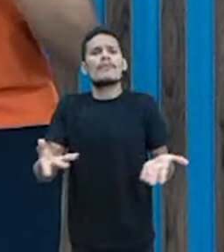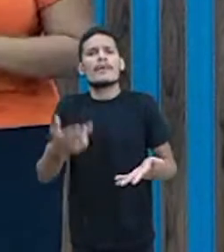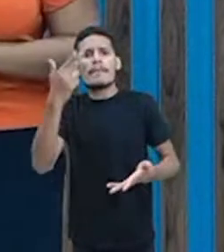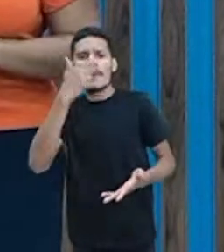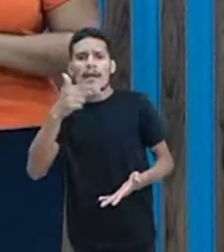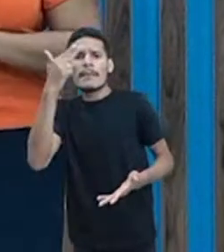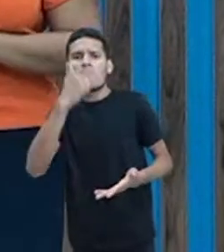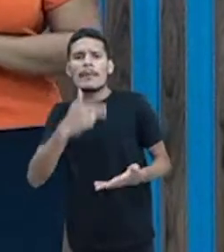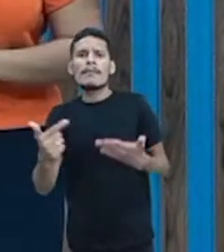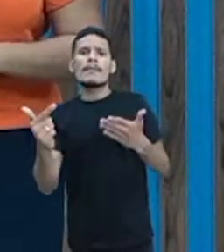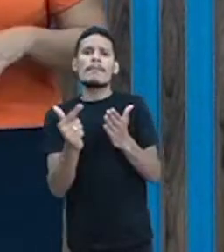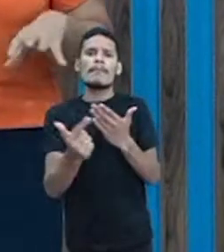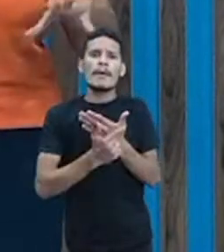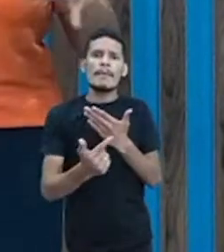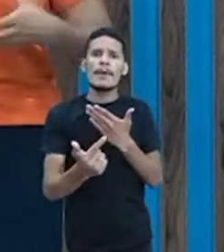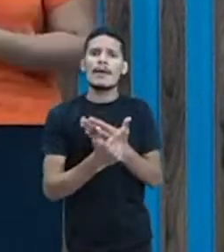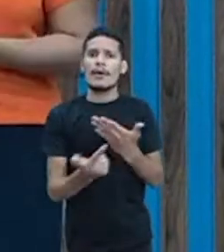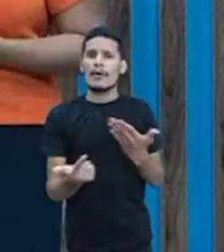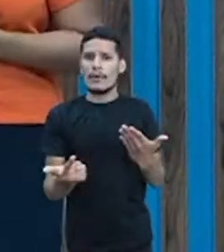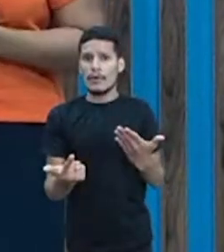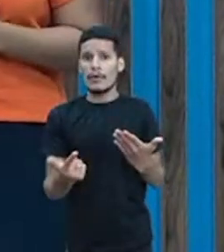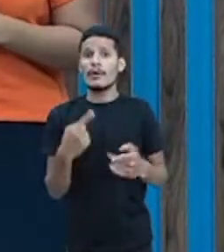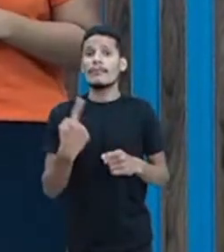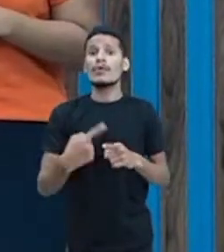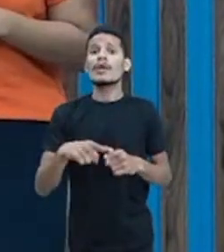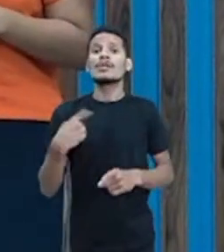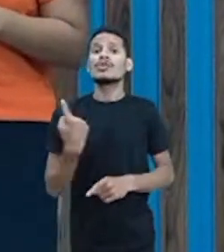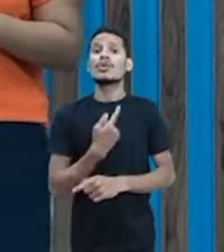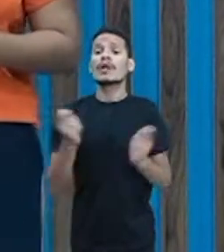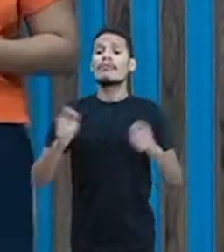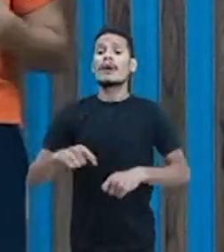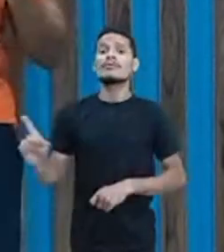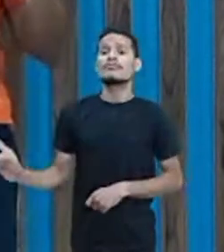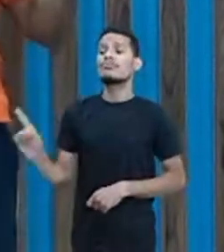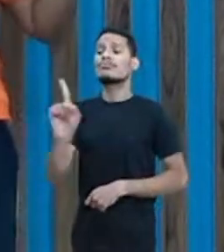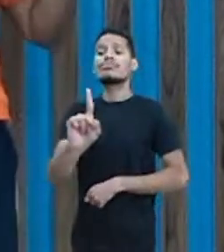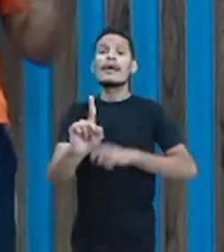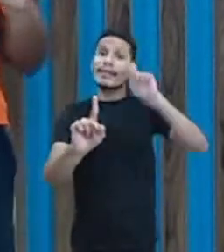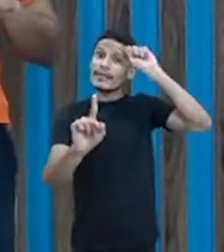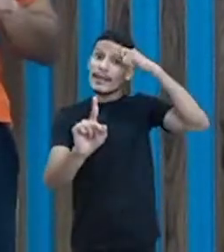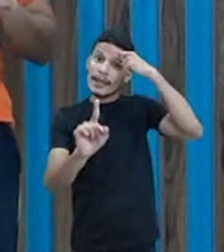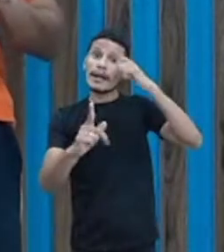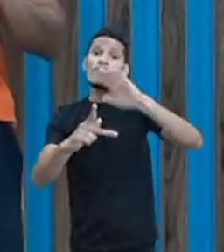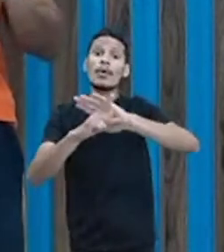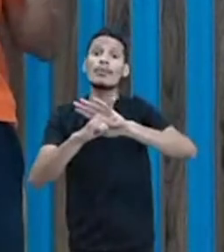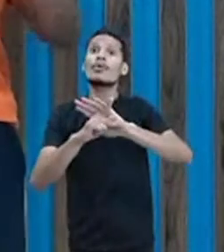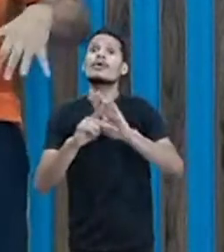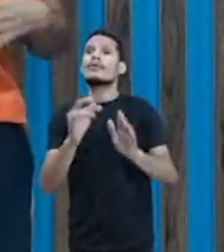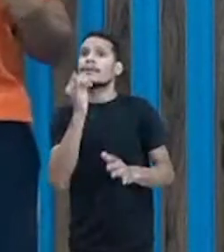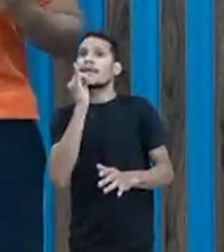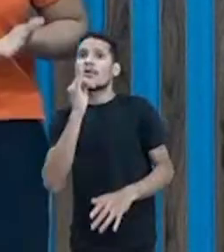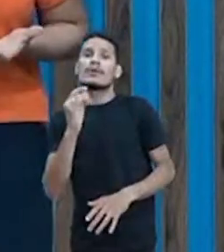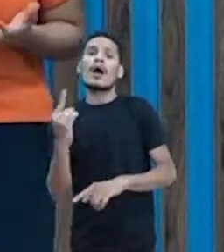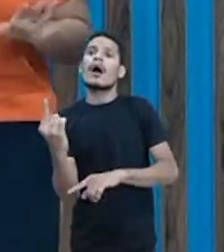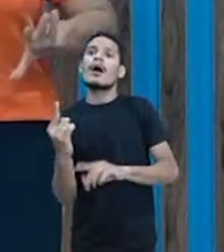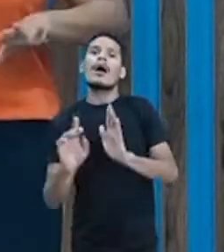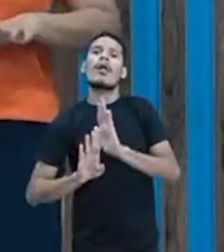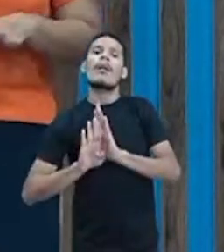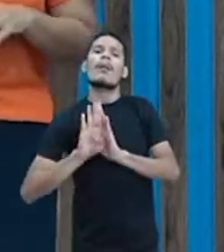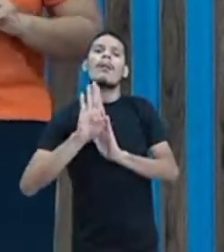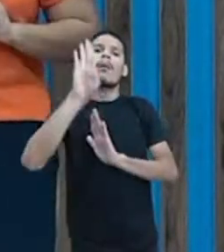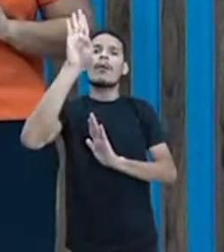mesmos papéis? Por que a gente não pode ter, por exemplo, uma pessoa negra numa novela astronauta? Porque ela precisa ser sempre